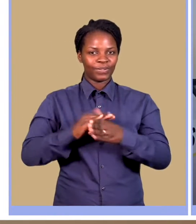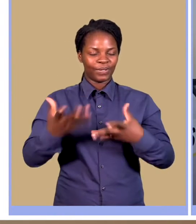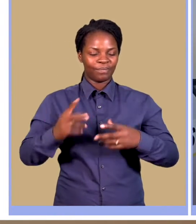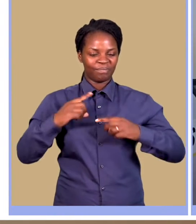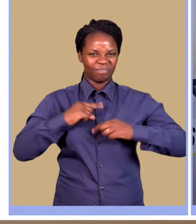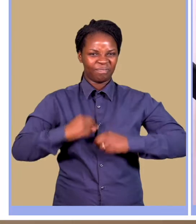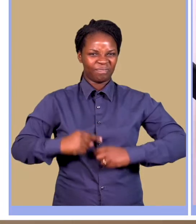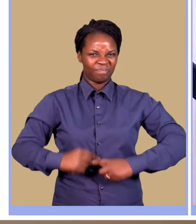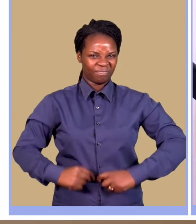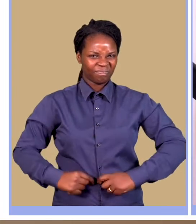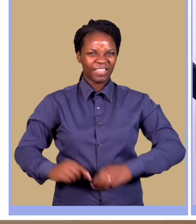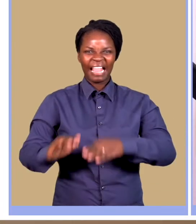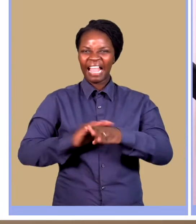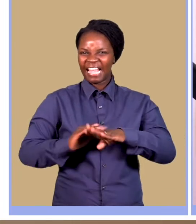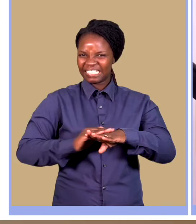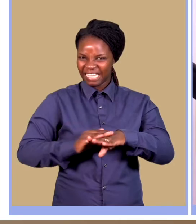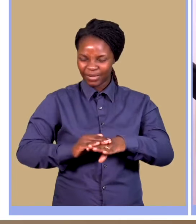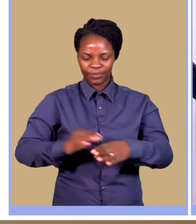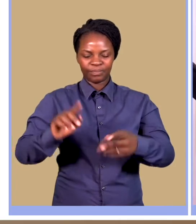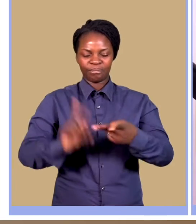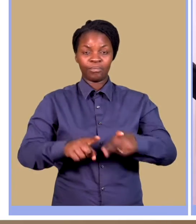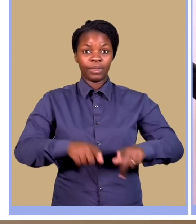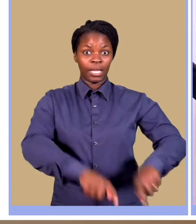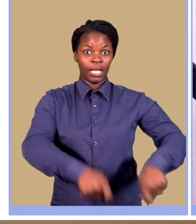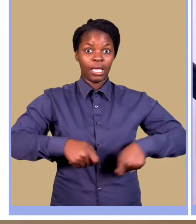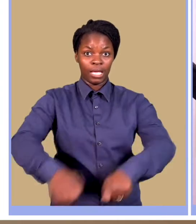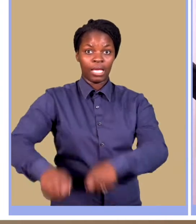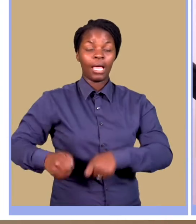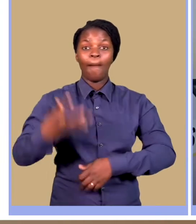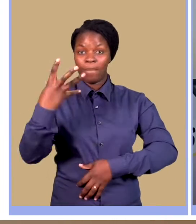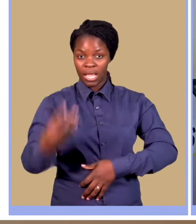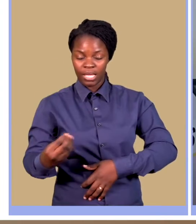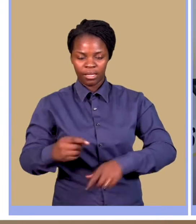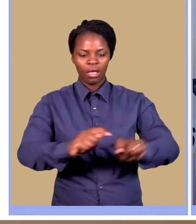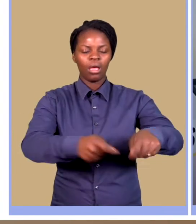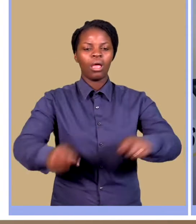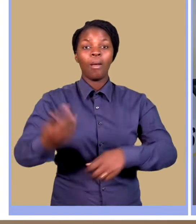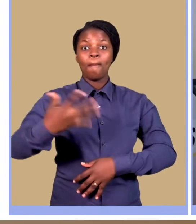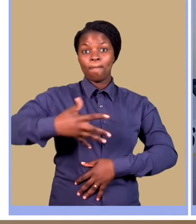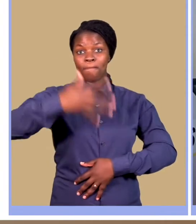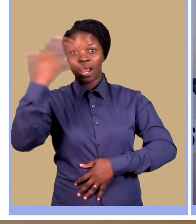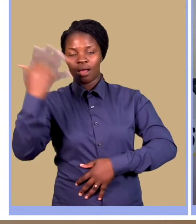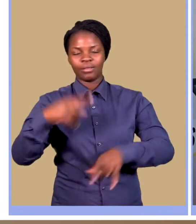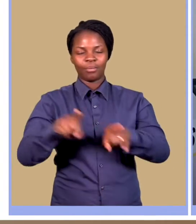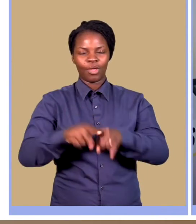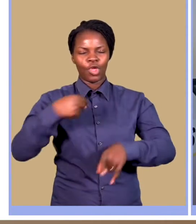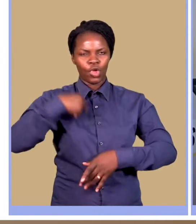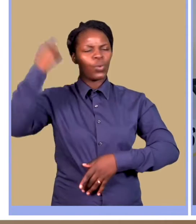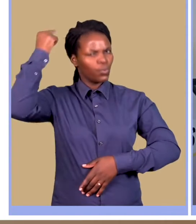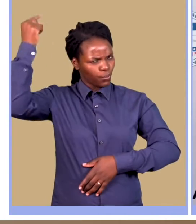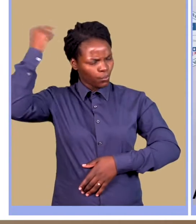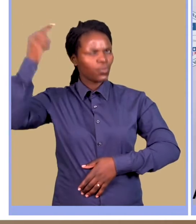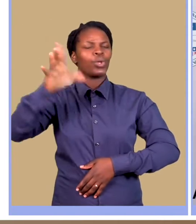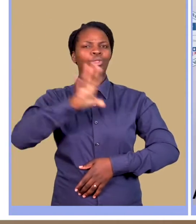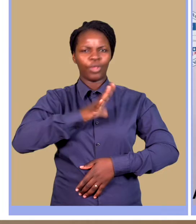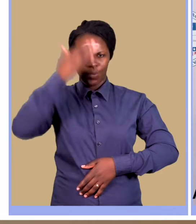sapatilhas brancas e tenho cabelo. Além disso, sou bonitinho com umas barbas. É claro, então